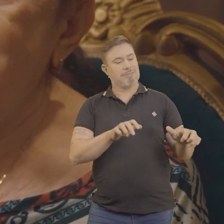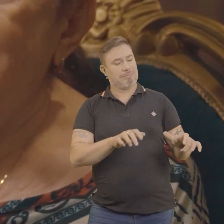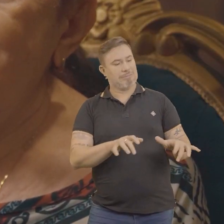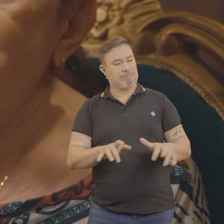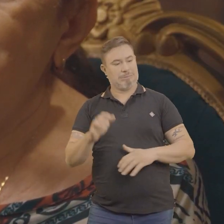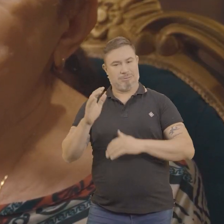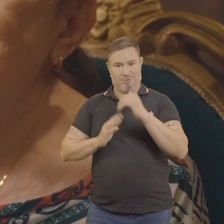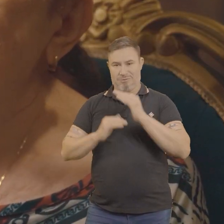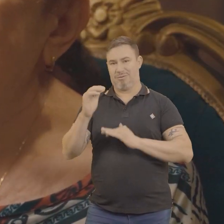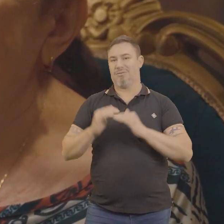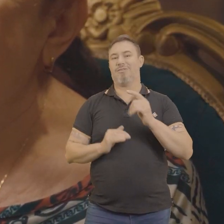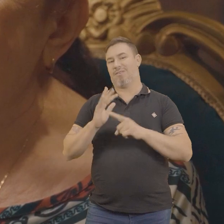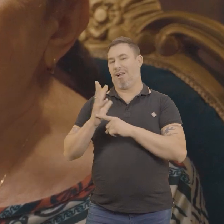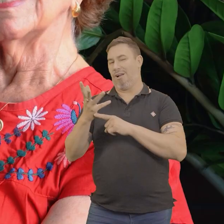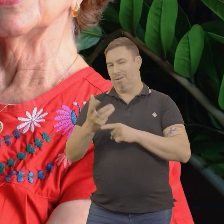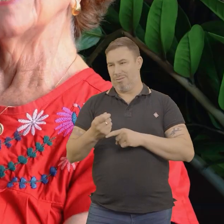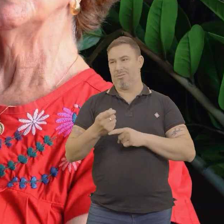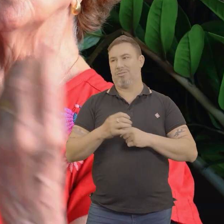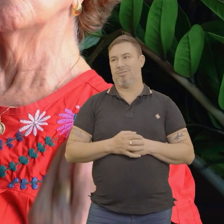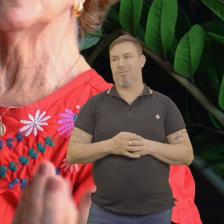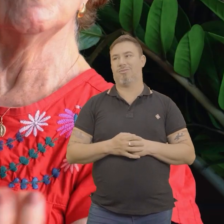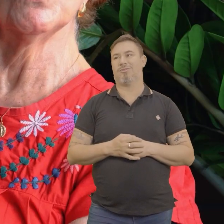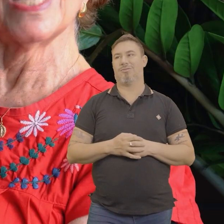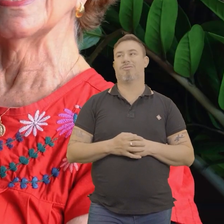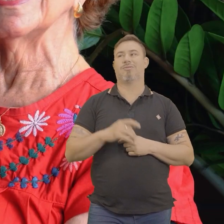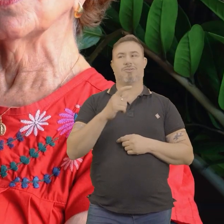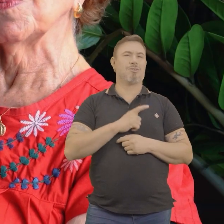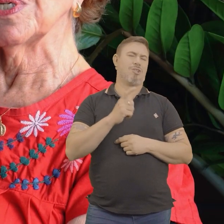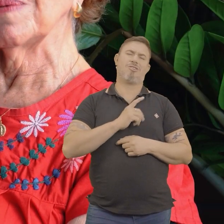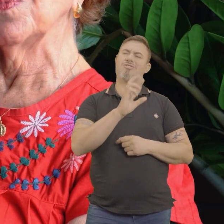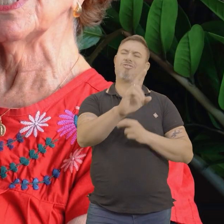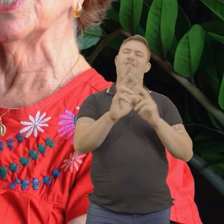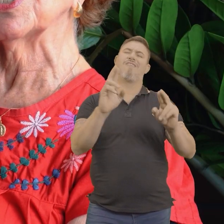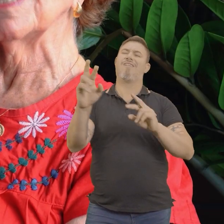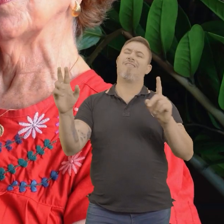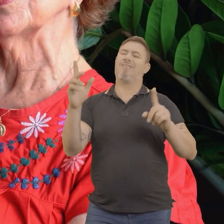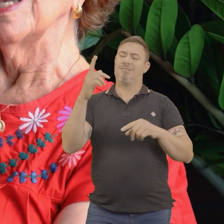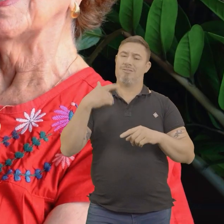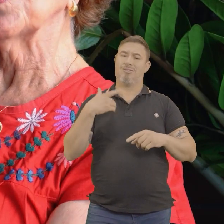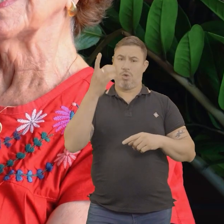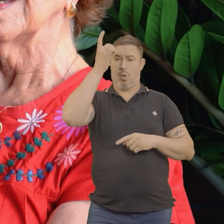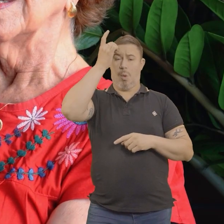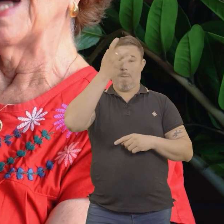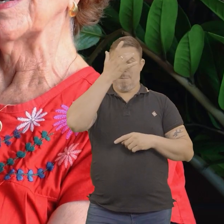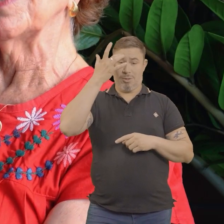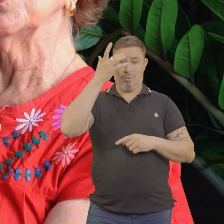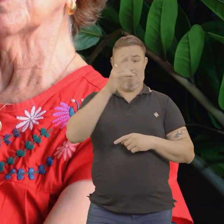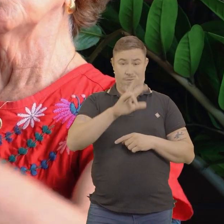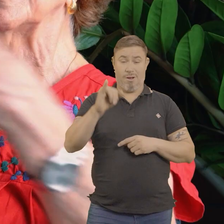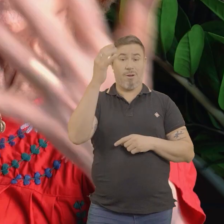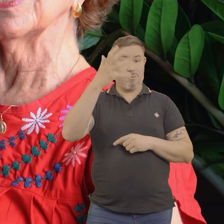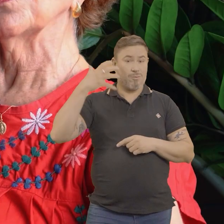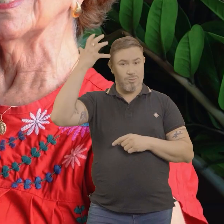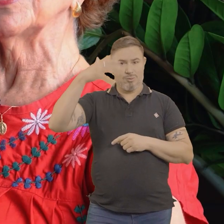uma grande artista e tinha muito talento. Ele germinou muitos talentos, por exemplo. Muita gente que depois passou a ser da área de